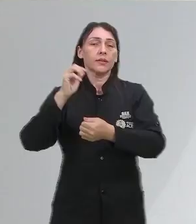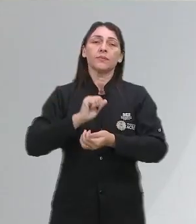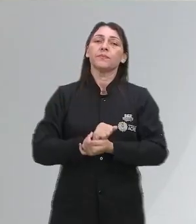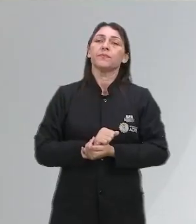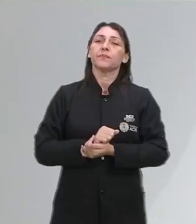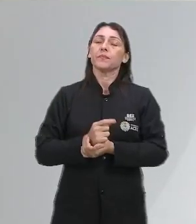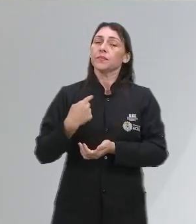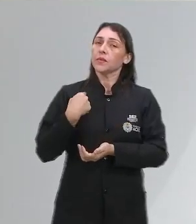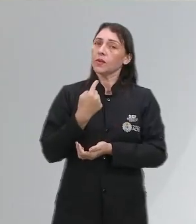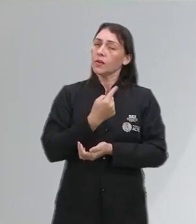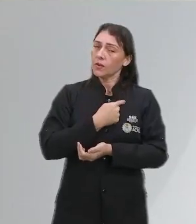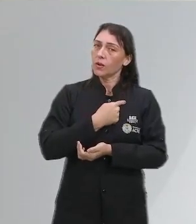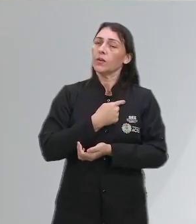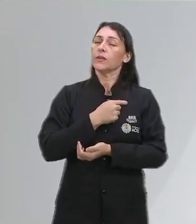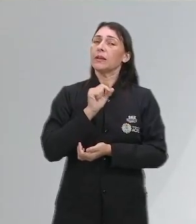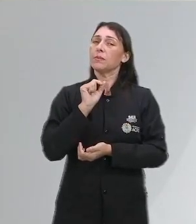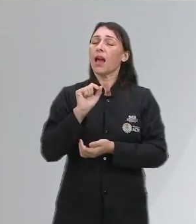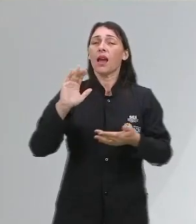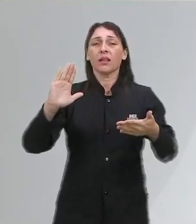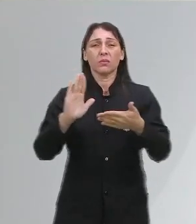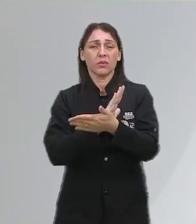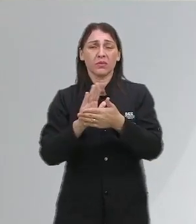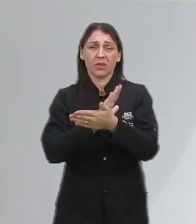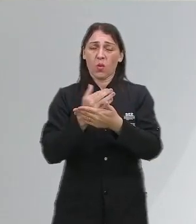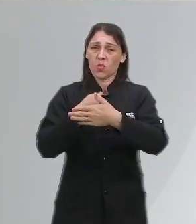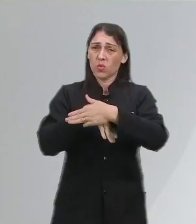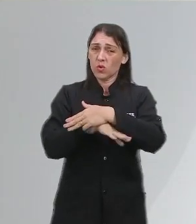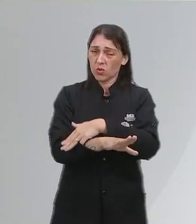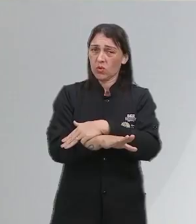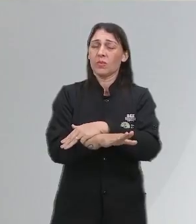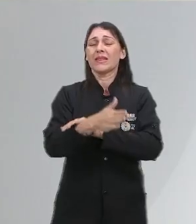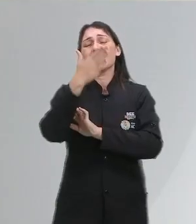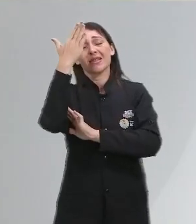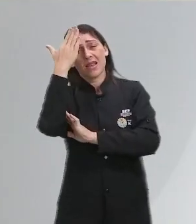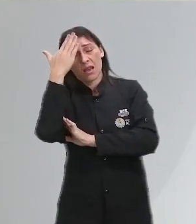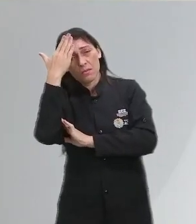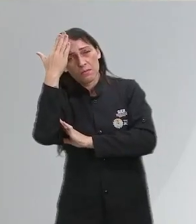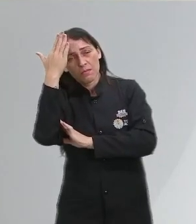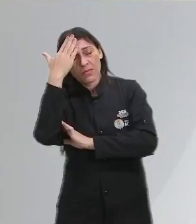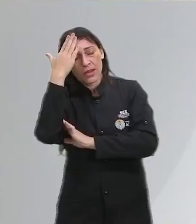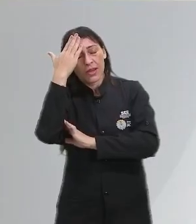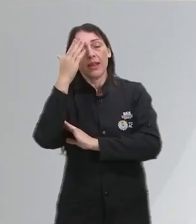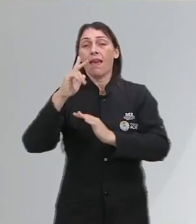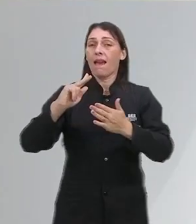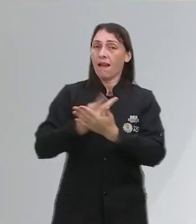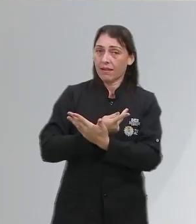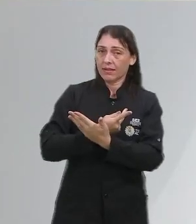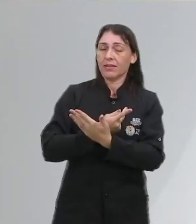vezes é que a gente perpetua determinados hábitos, determinados saberes de forma